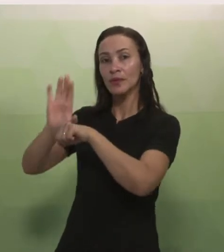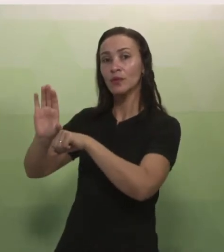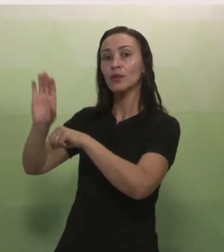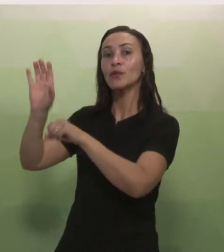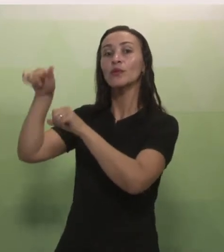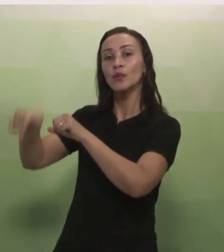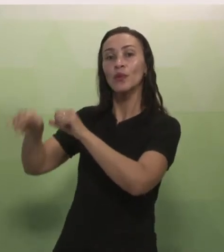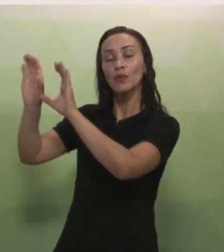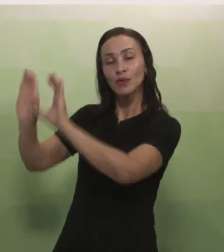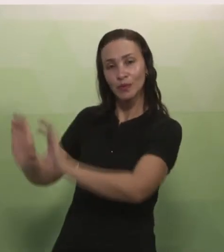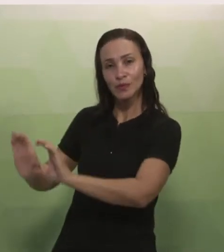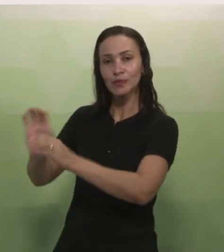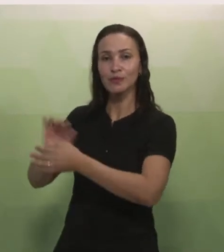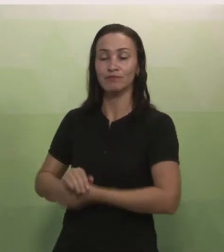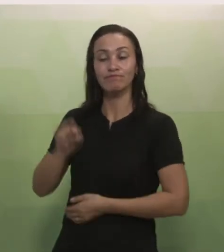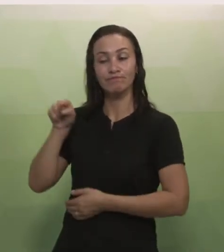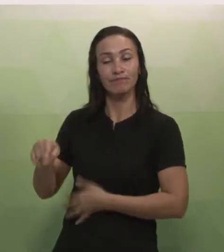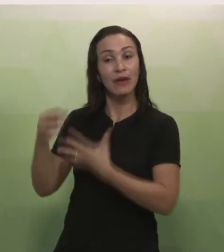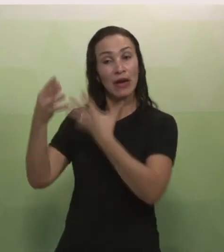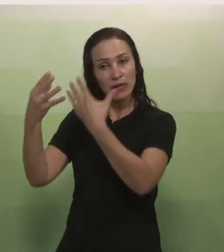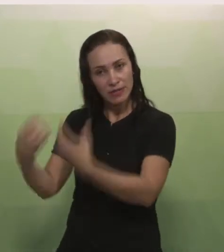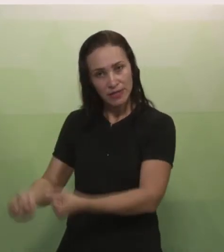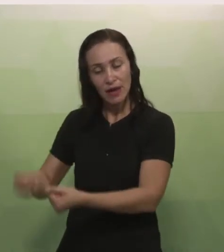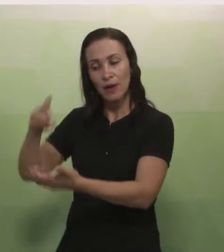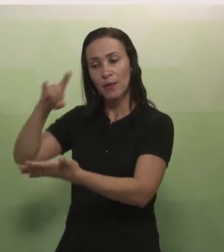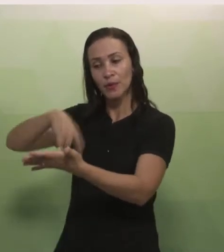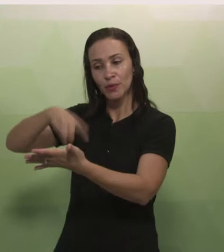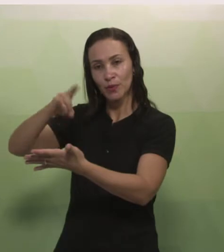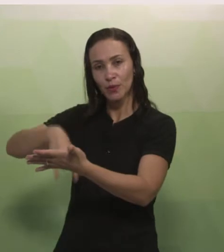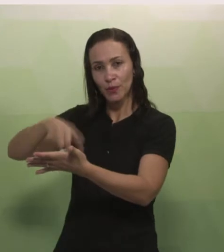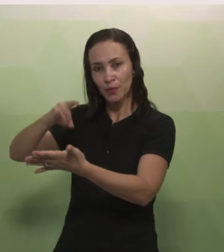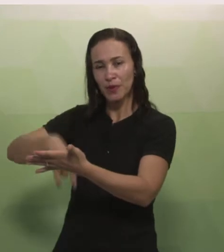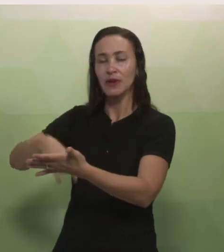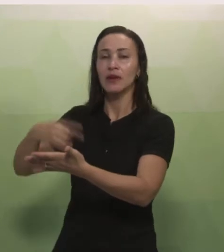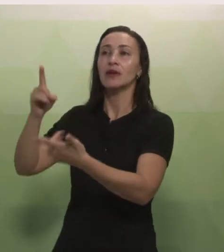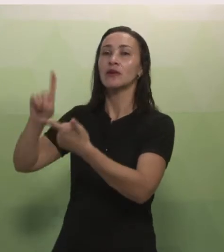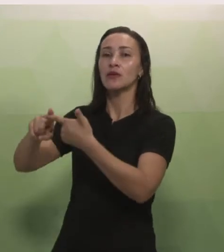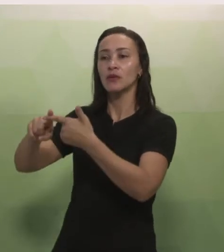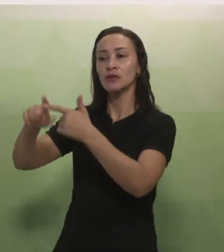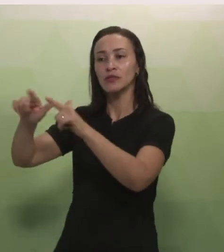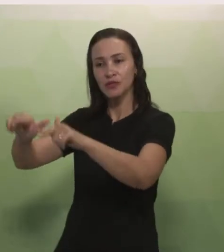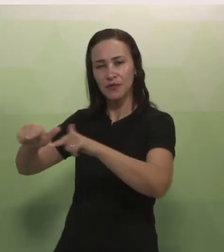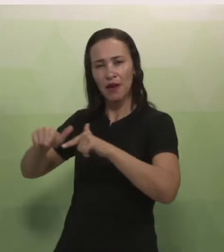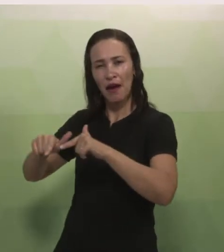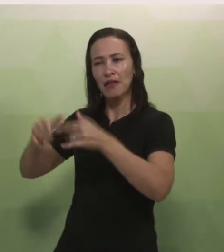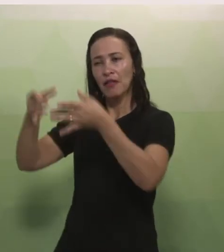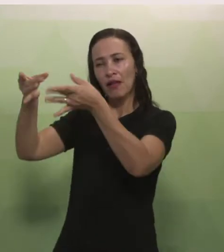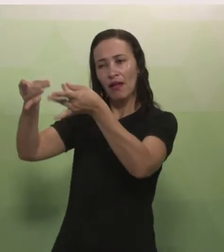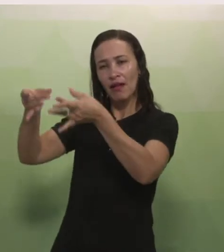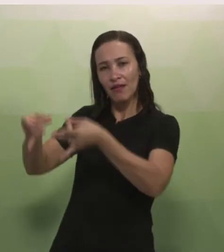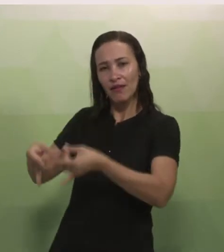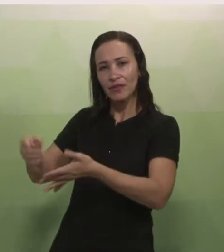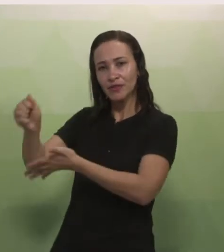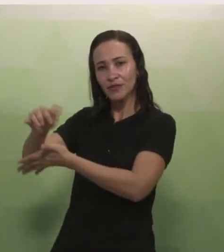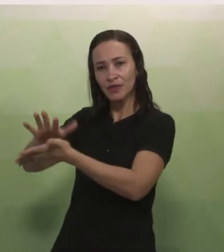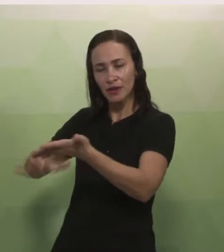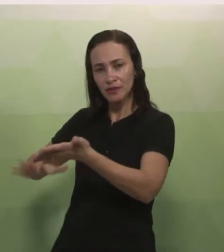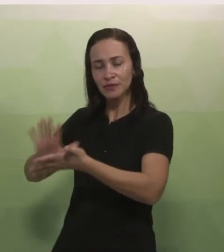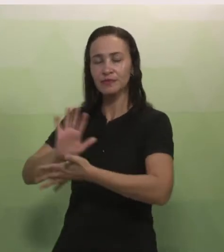curso receber o requerimento, o certificado e a descrição das atividades,